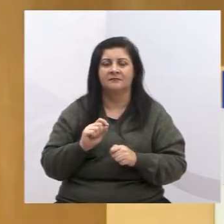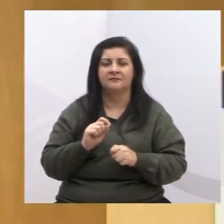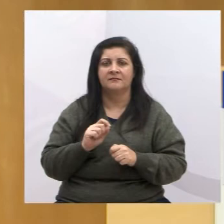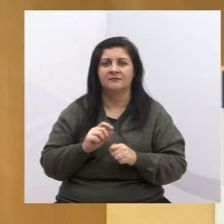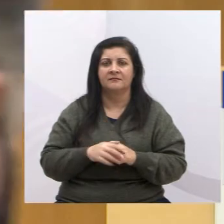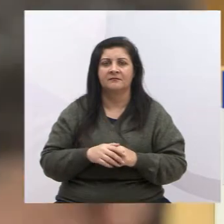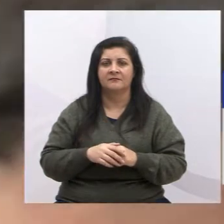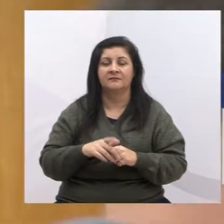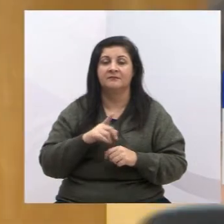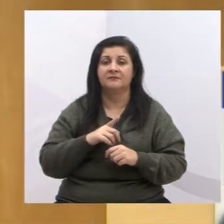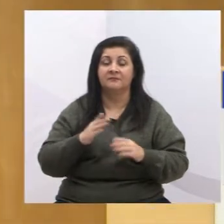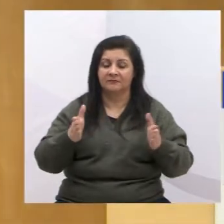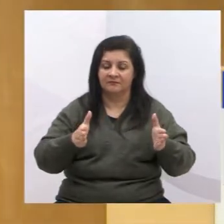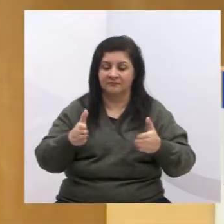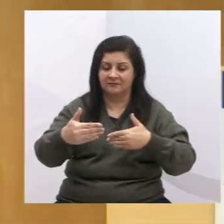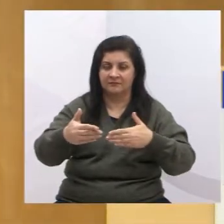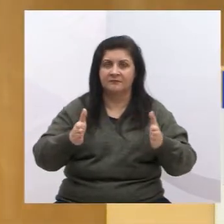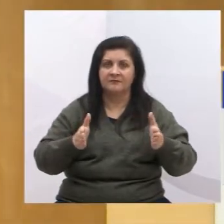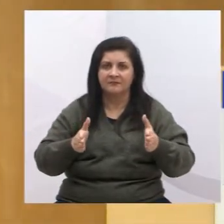temos embalagens